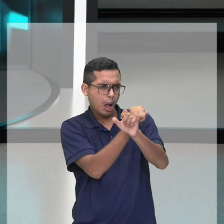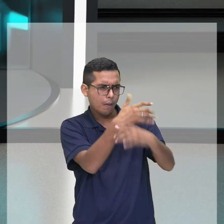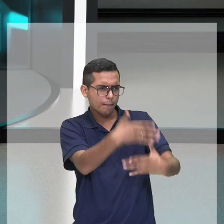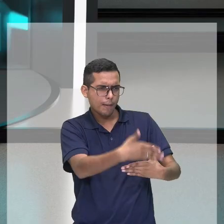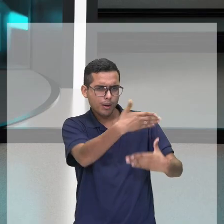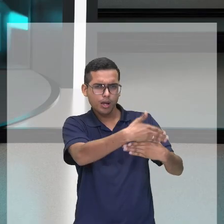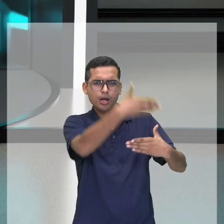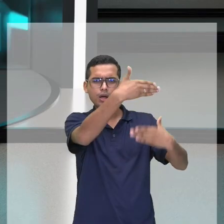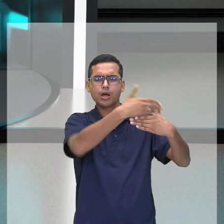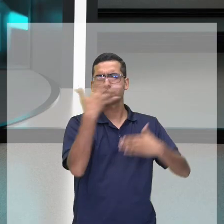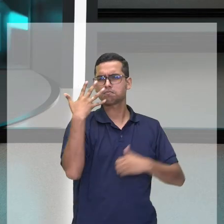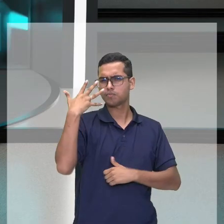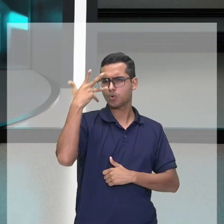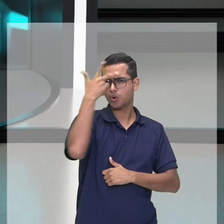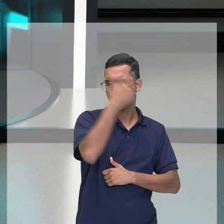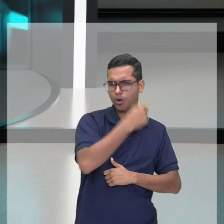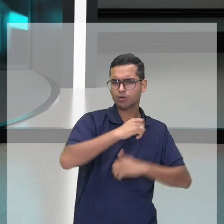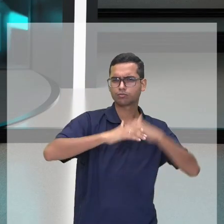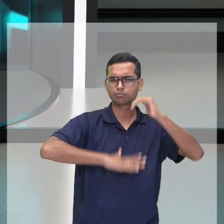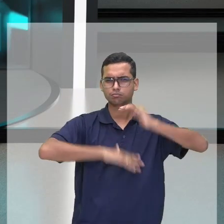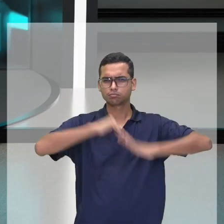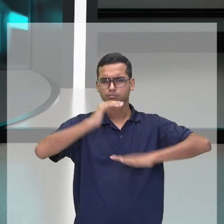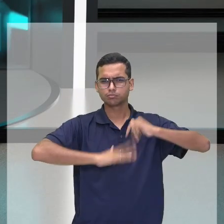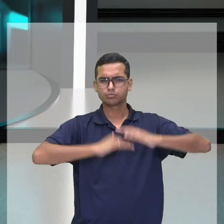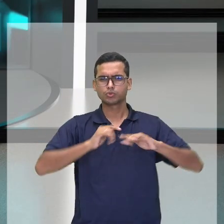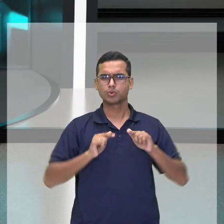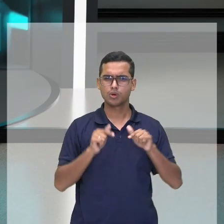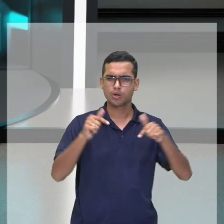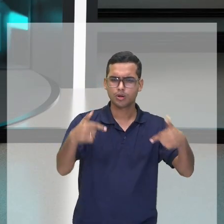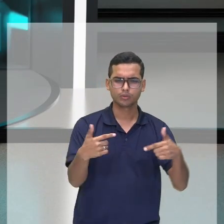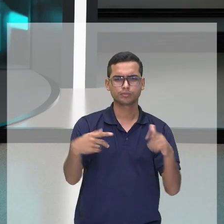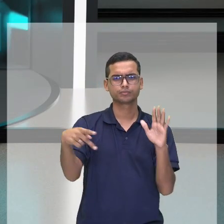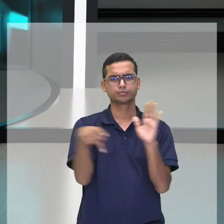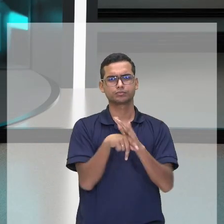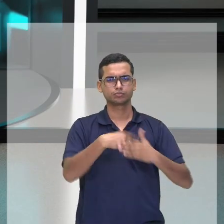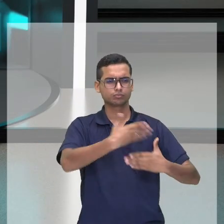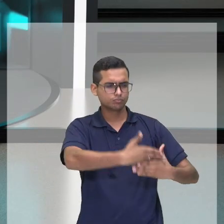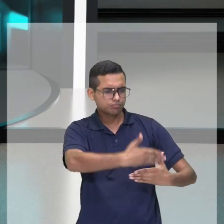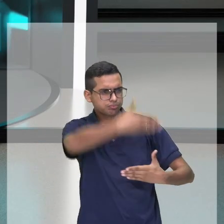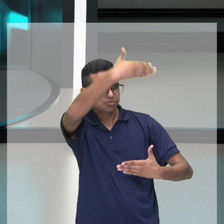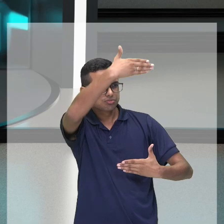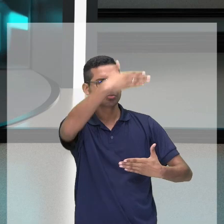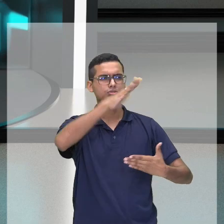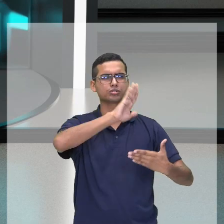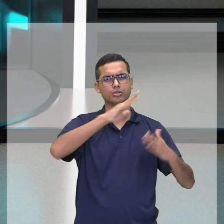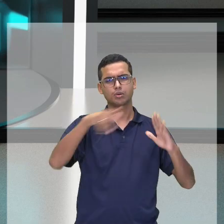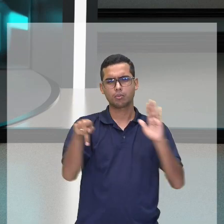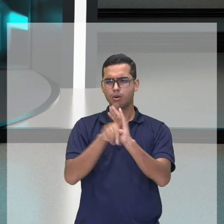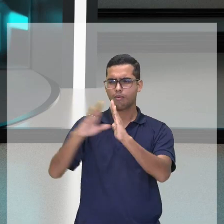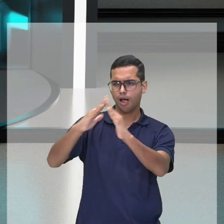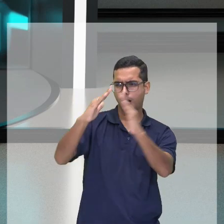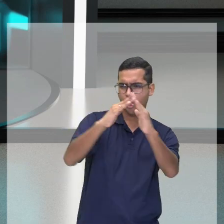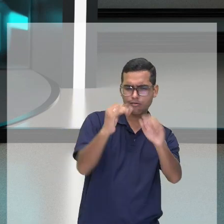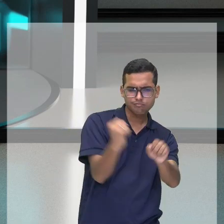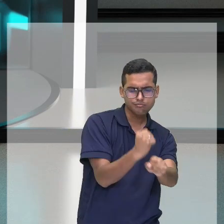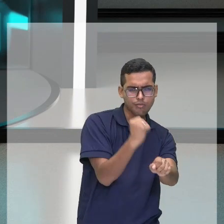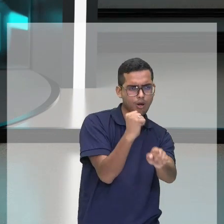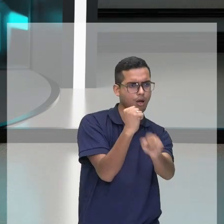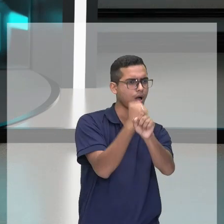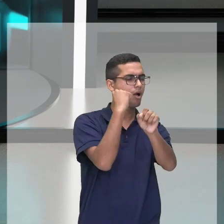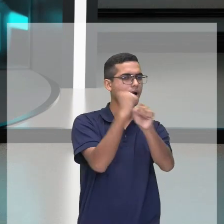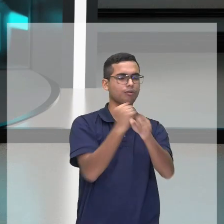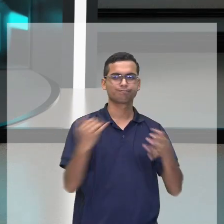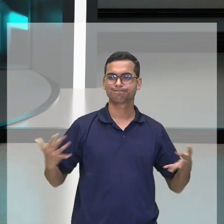como era bonito, né? Tudo que ele fazia, o muro, a parede das casas, era numa precisão